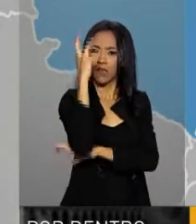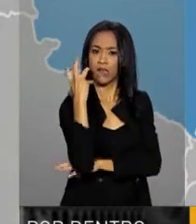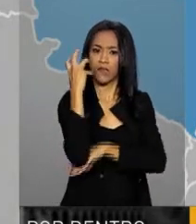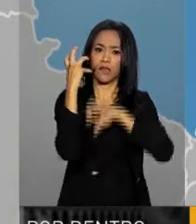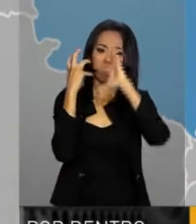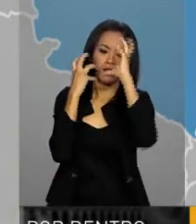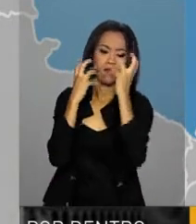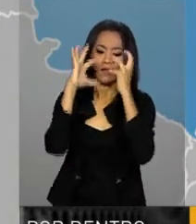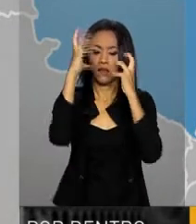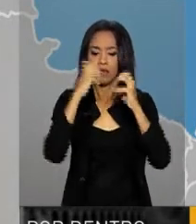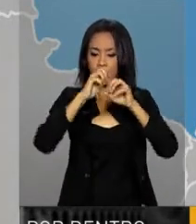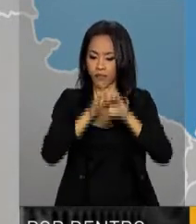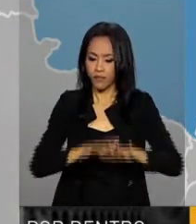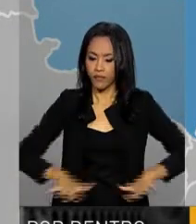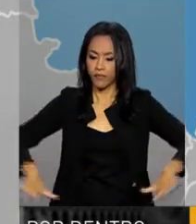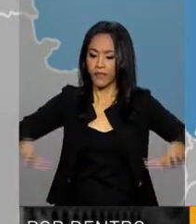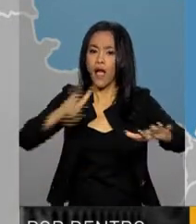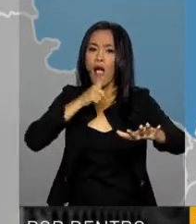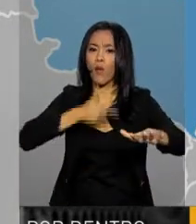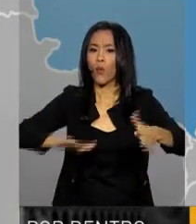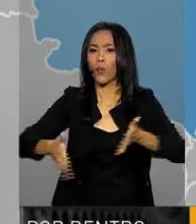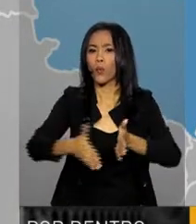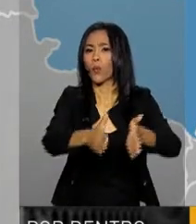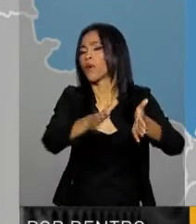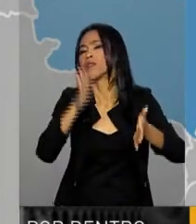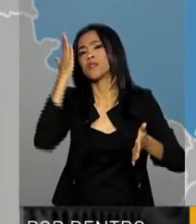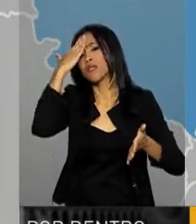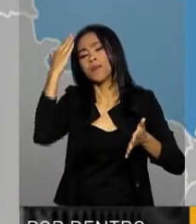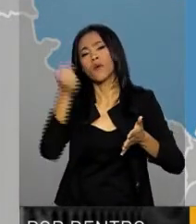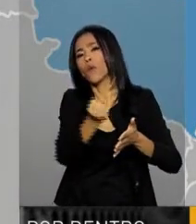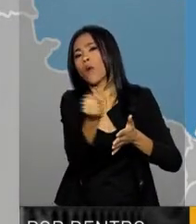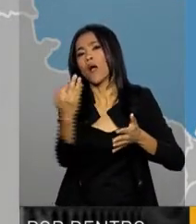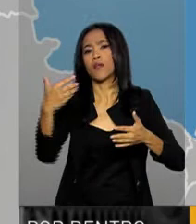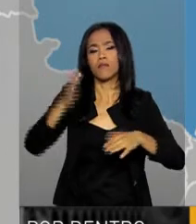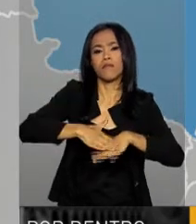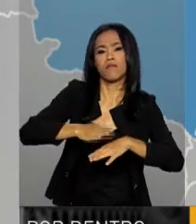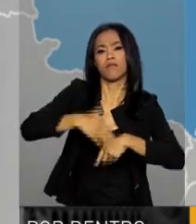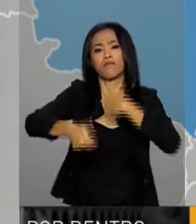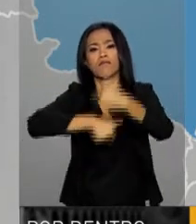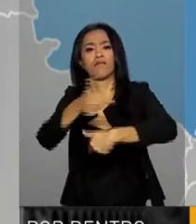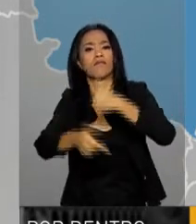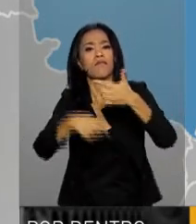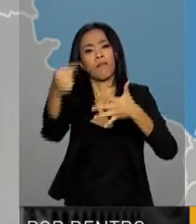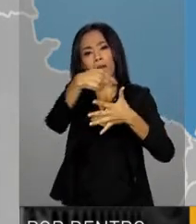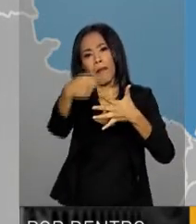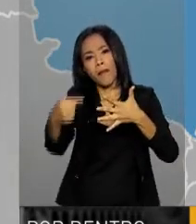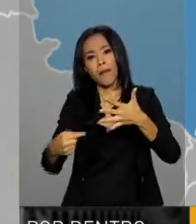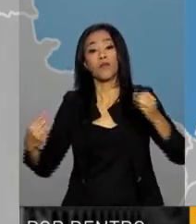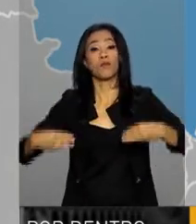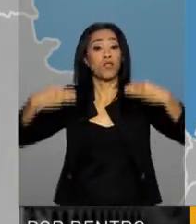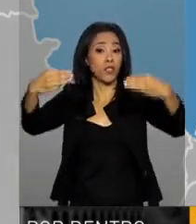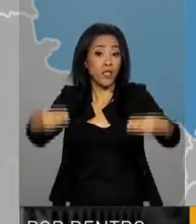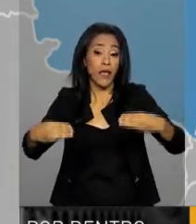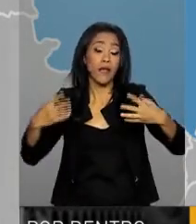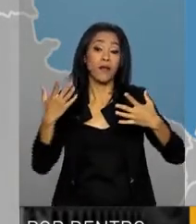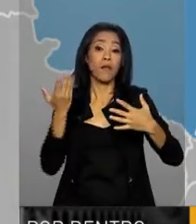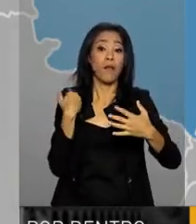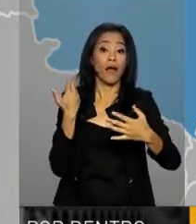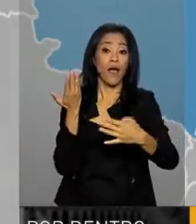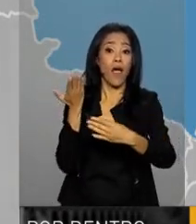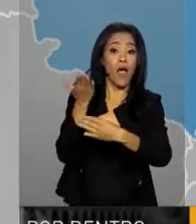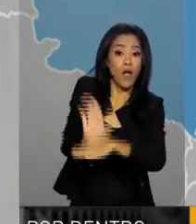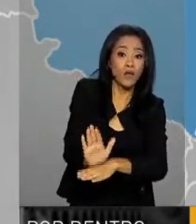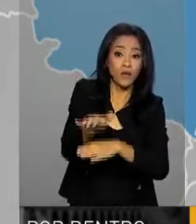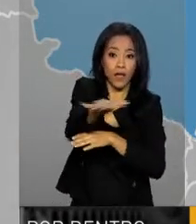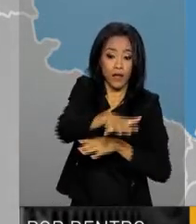das águas é conseguir saber quais são as ações do ministério do meio ambiente para atender os interesses econômicos da do do